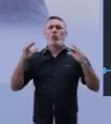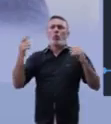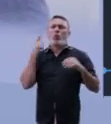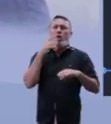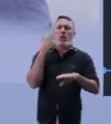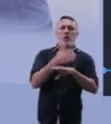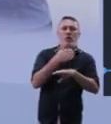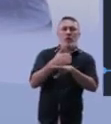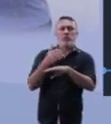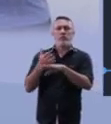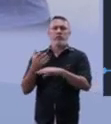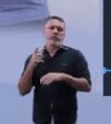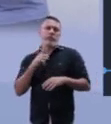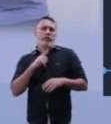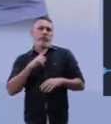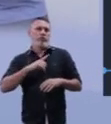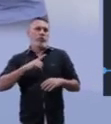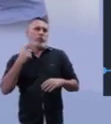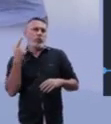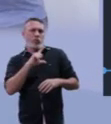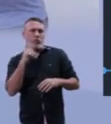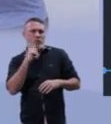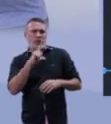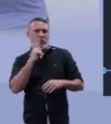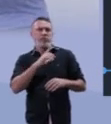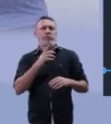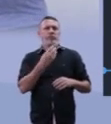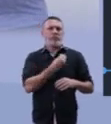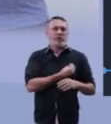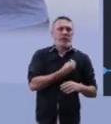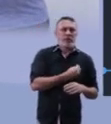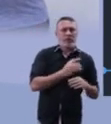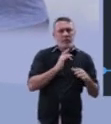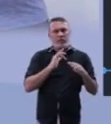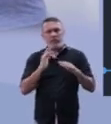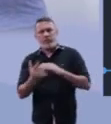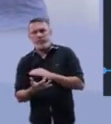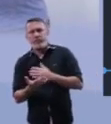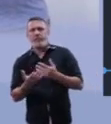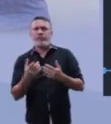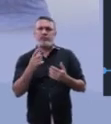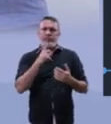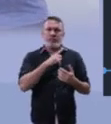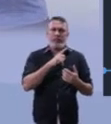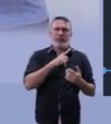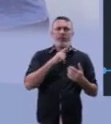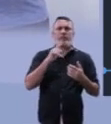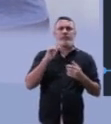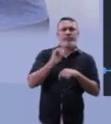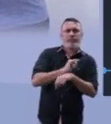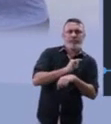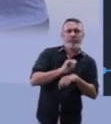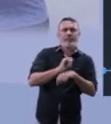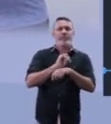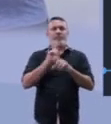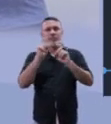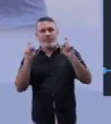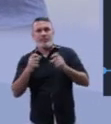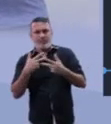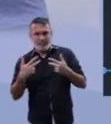democratizar, né, o acesso, lembra? Fazer todos a ter esse acesso, né, a participação de rede social, todas as